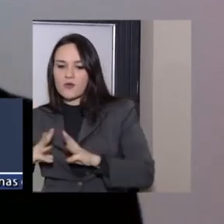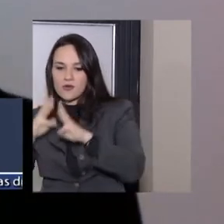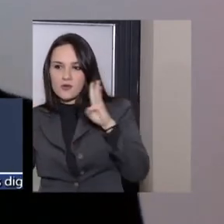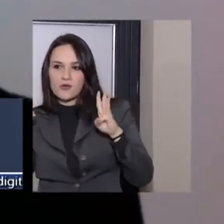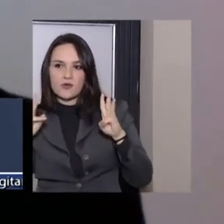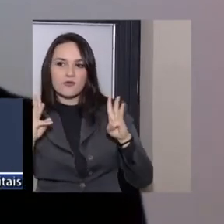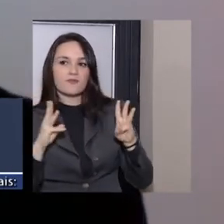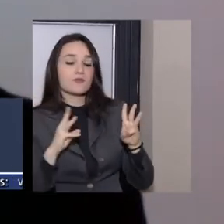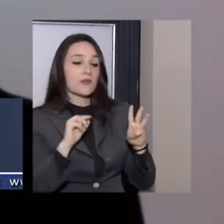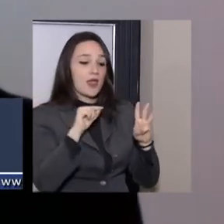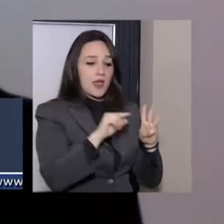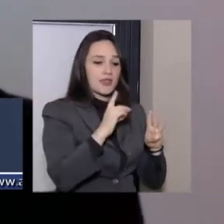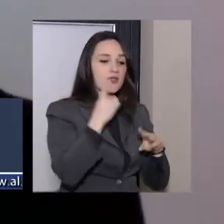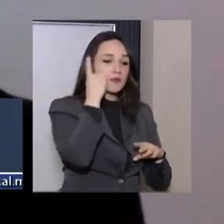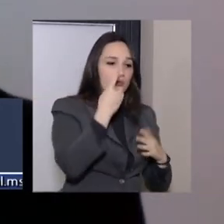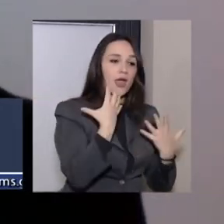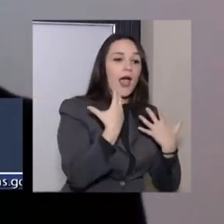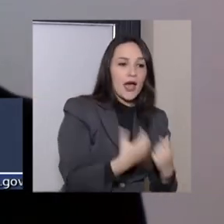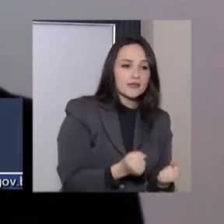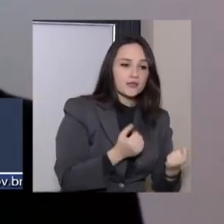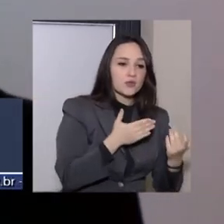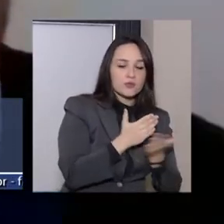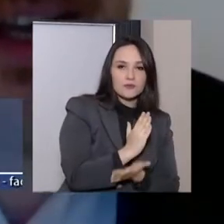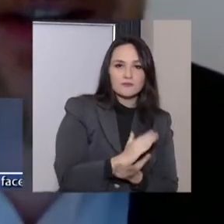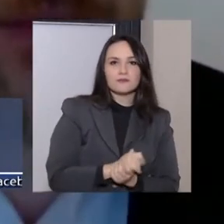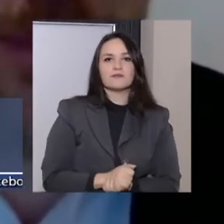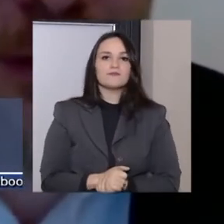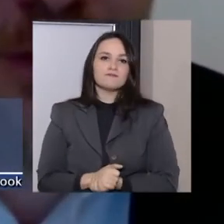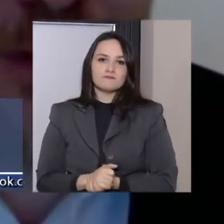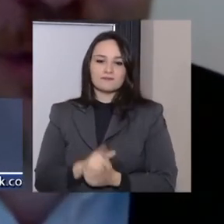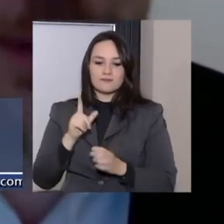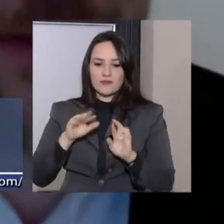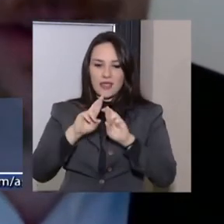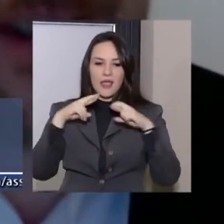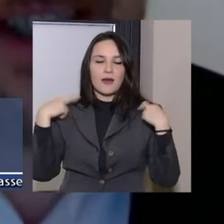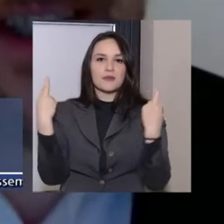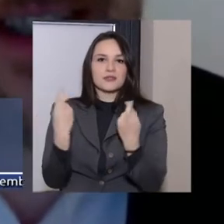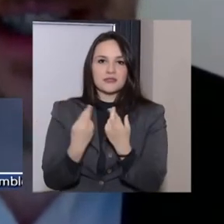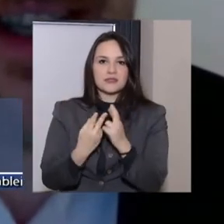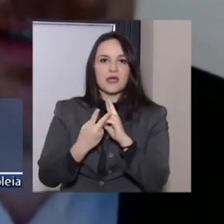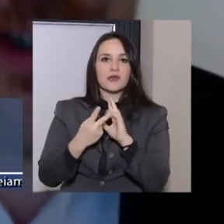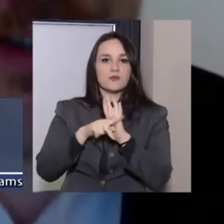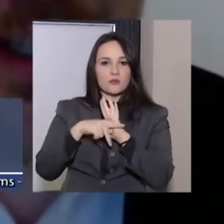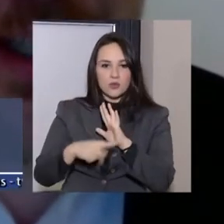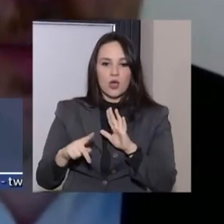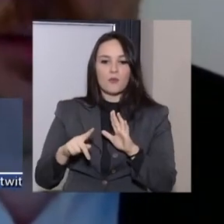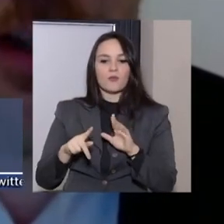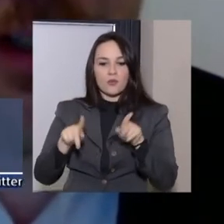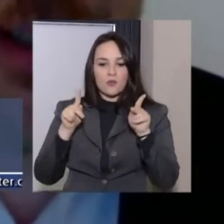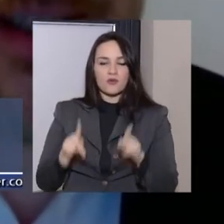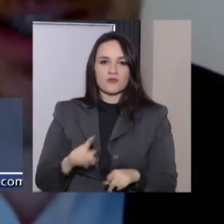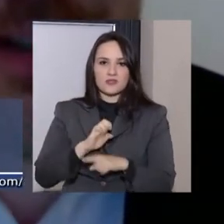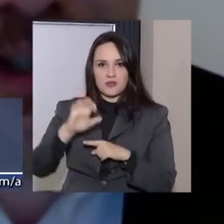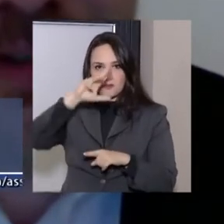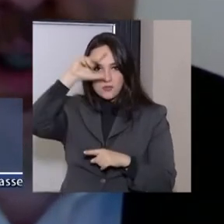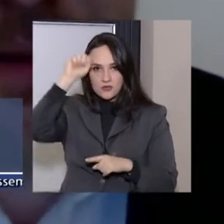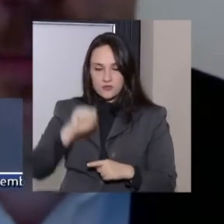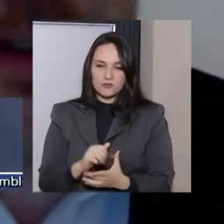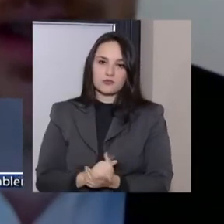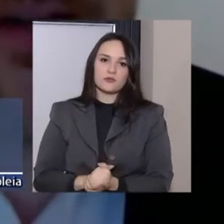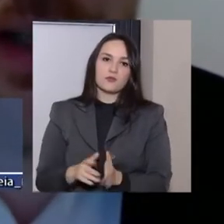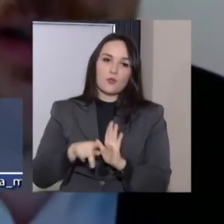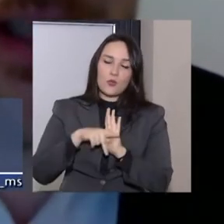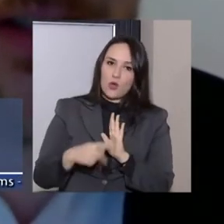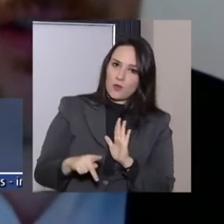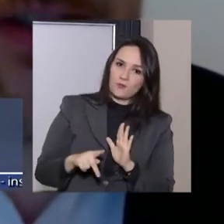do povo. Então, a homenagem é do povo sul-mato-grossense aos nossos queridos professores, tanto da